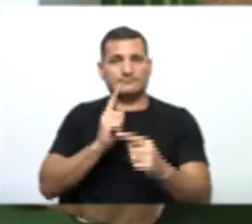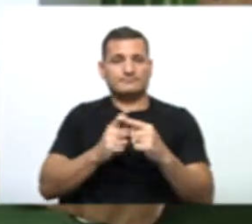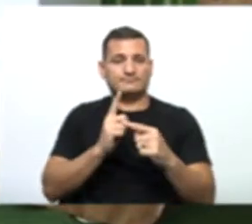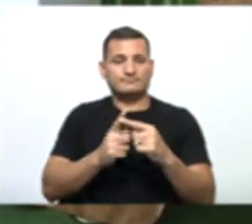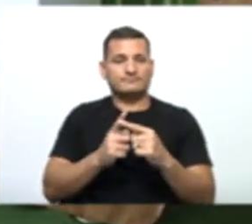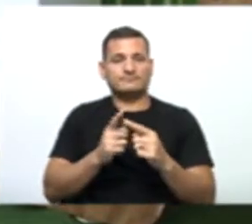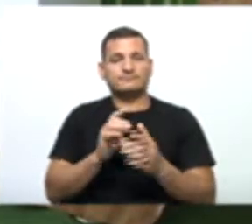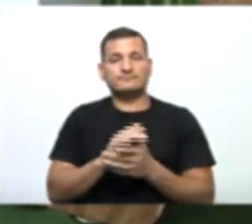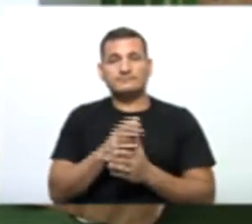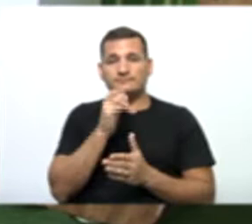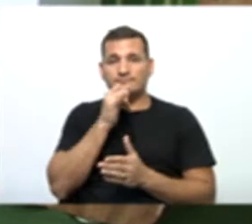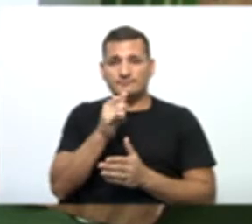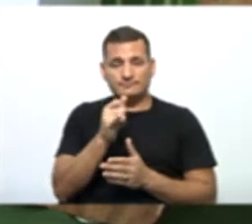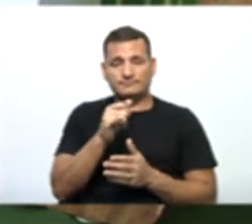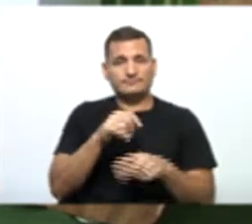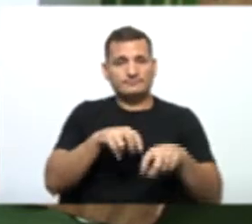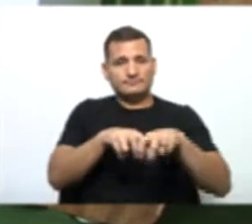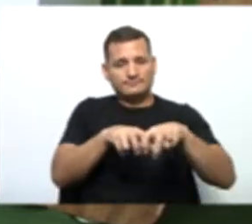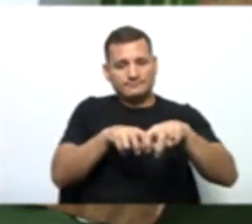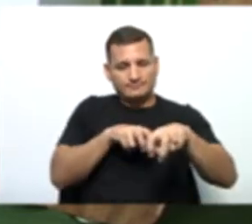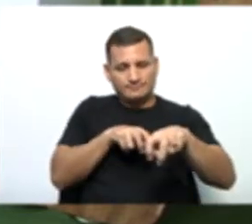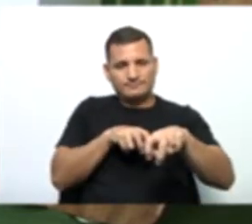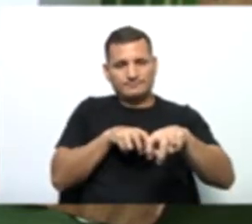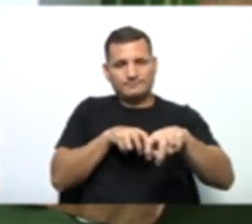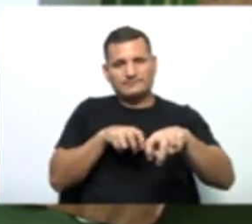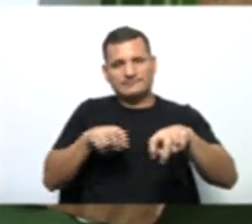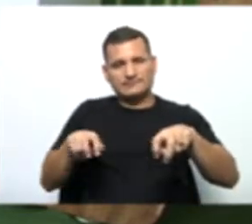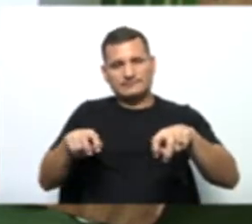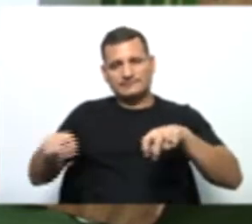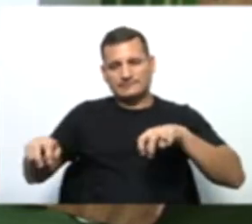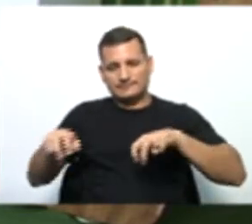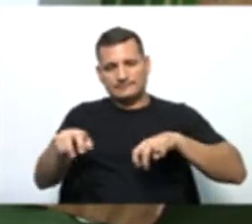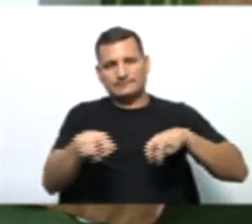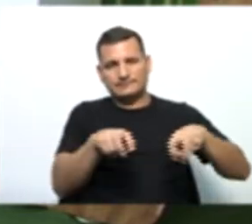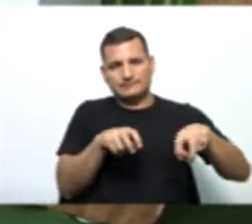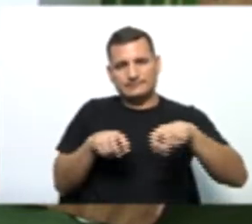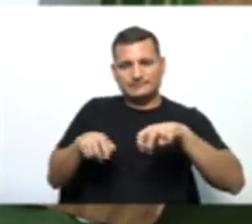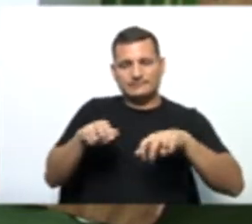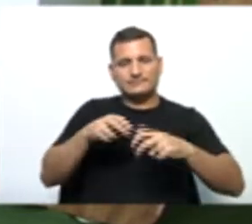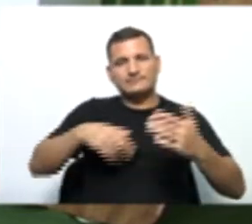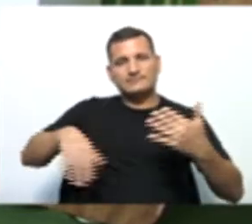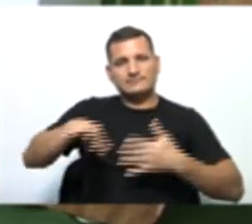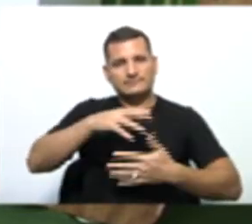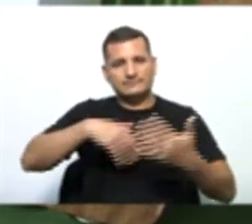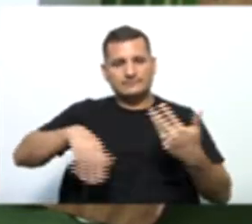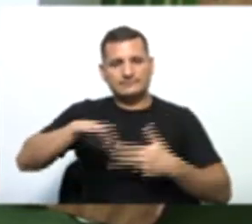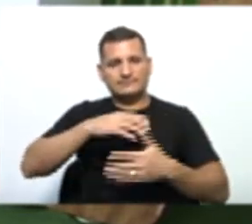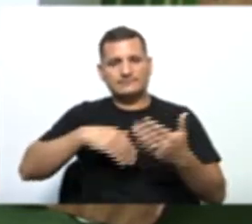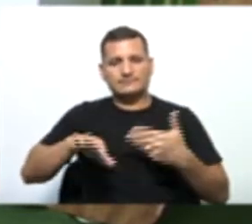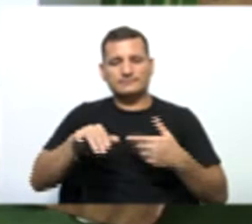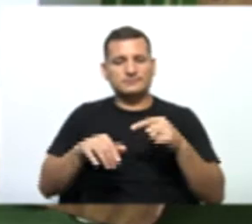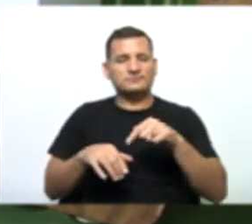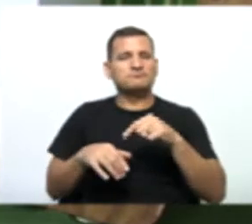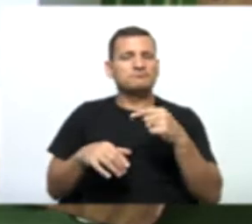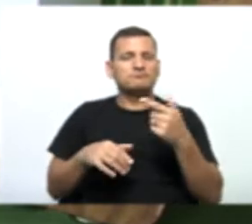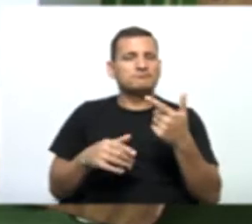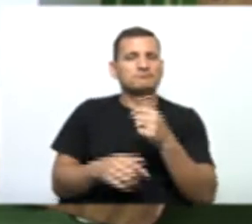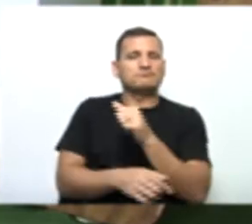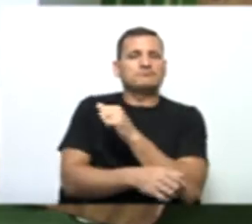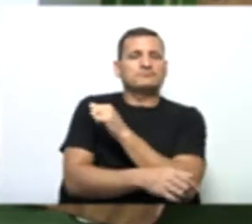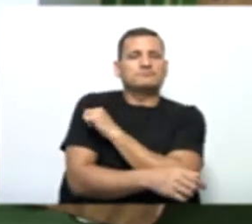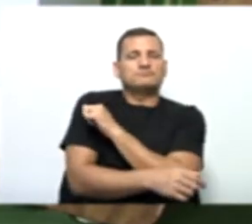acontece? Se as cadeiras tiver uma distância grande, consequentemente não vai ter muitos alunos, né? Não